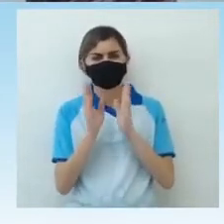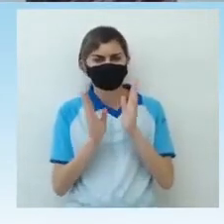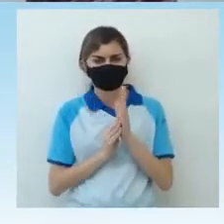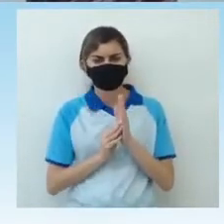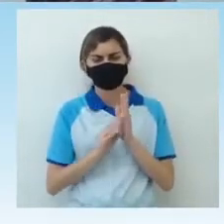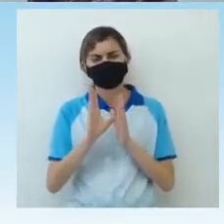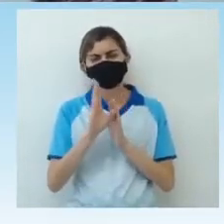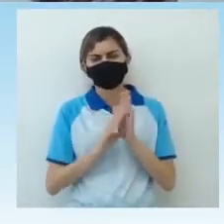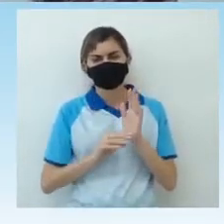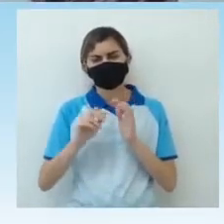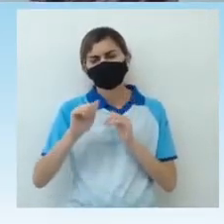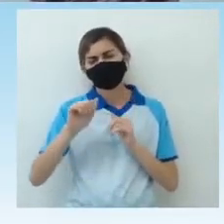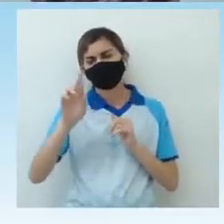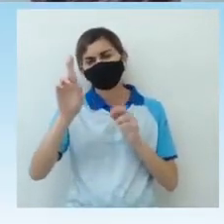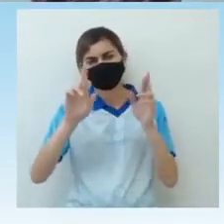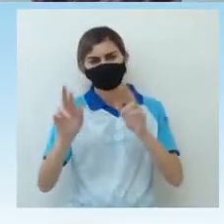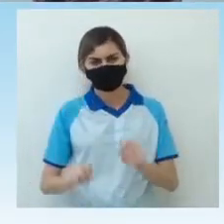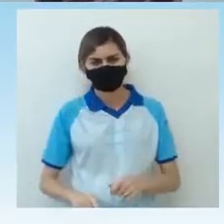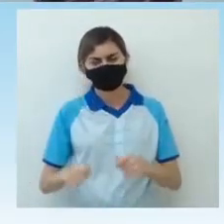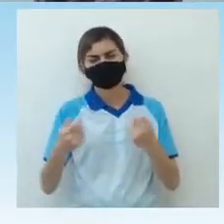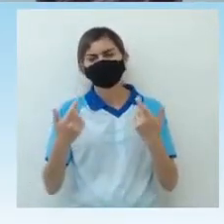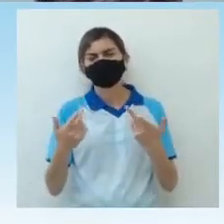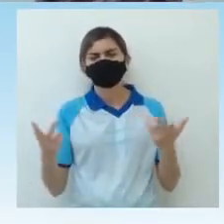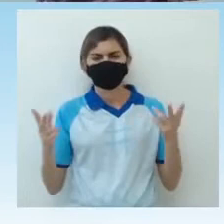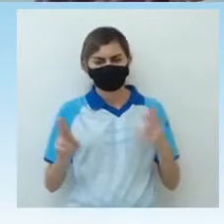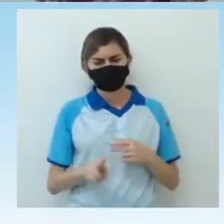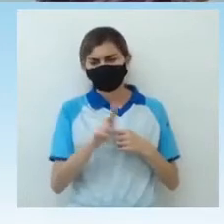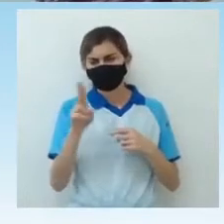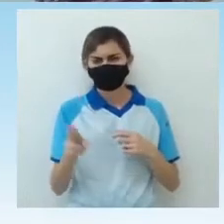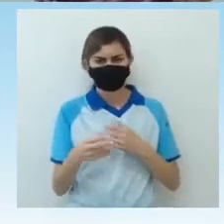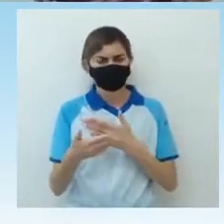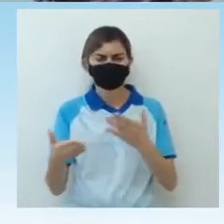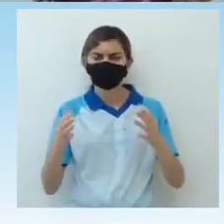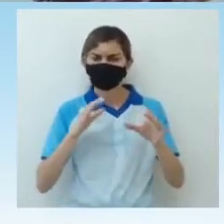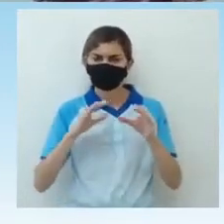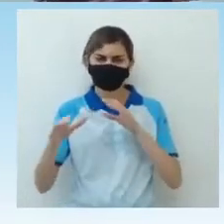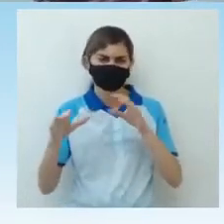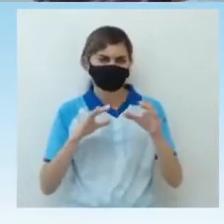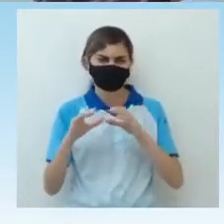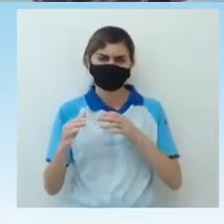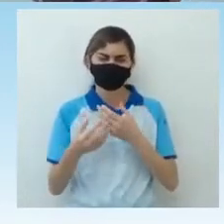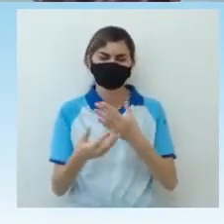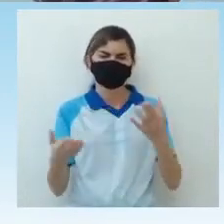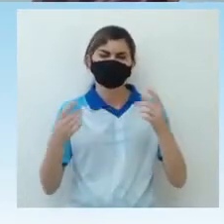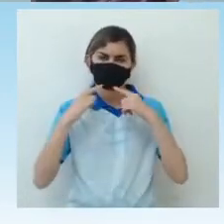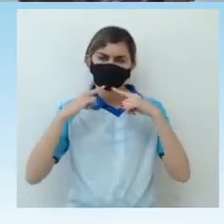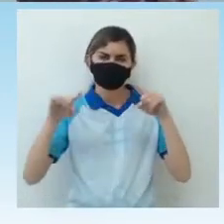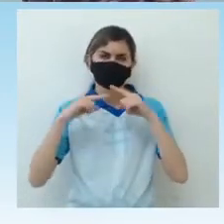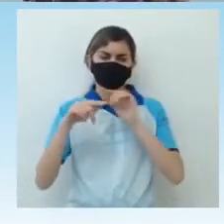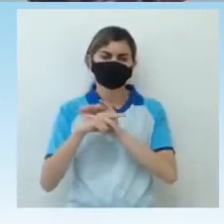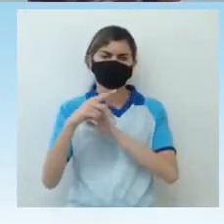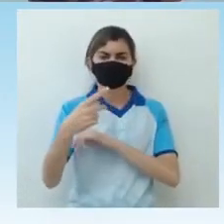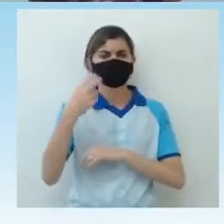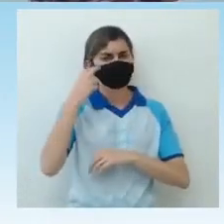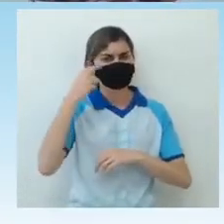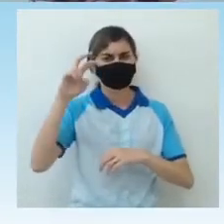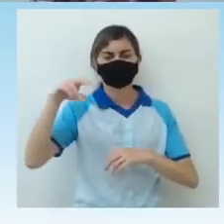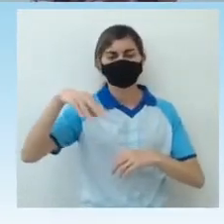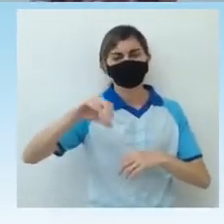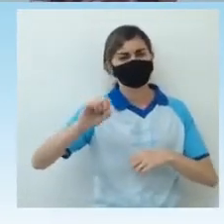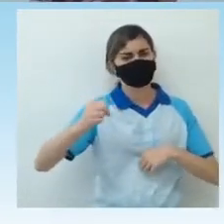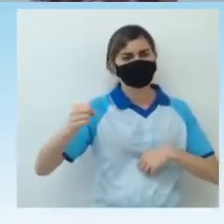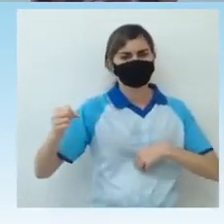art, onde os artistas usam os meios de comunicação para criticar a própria cultura de massa. Veja que